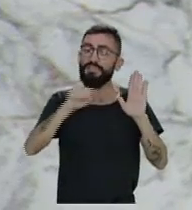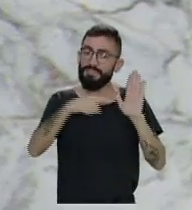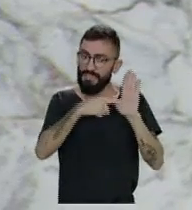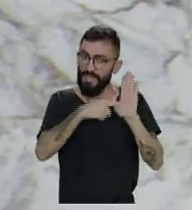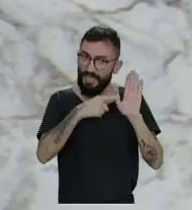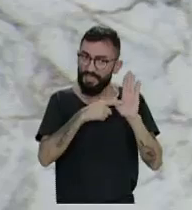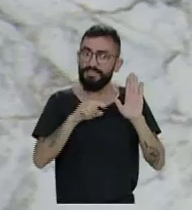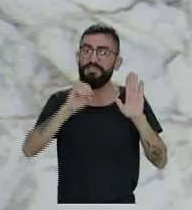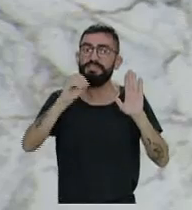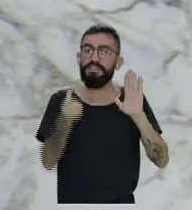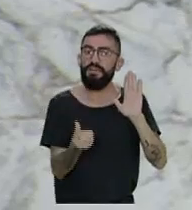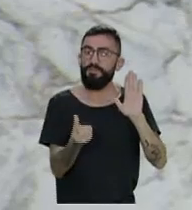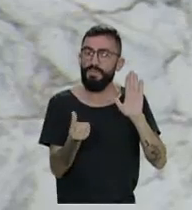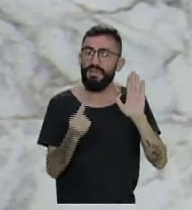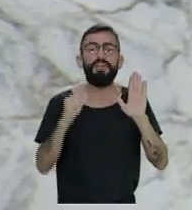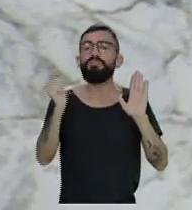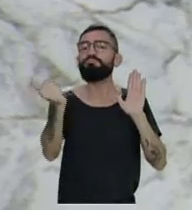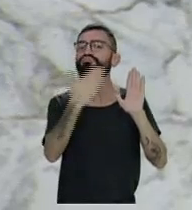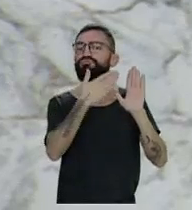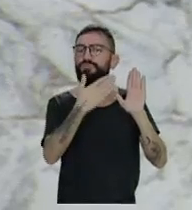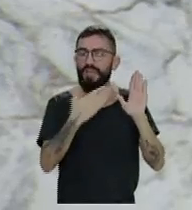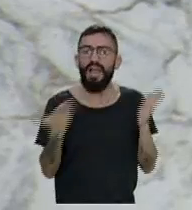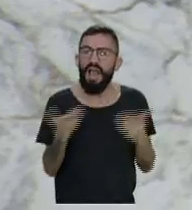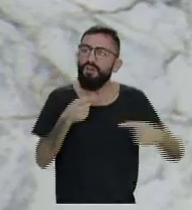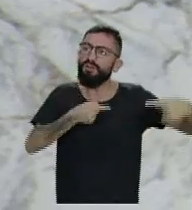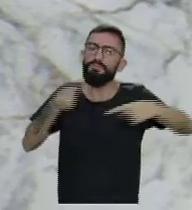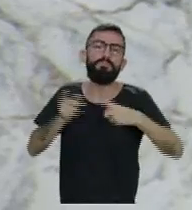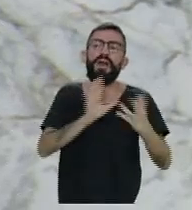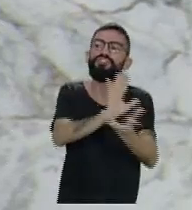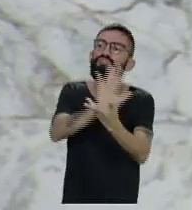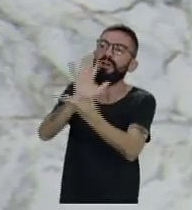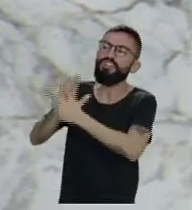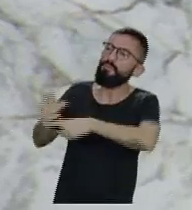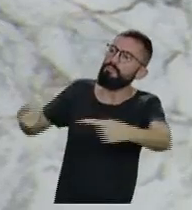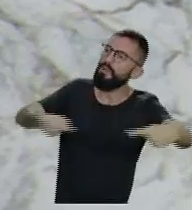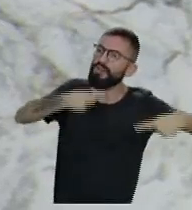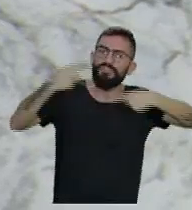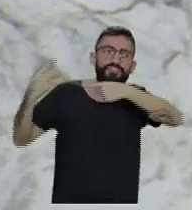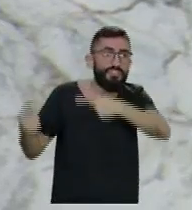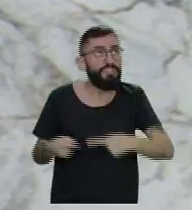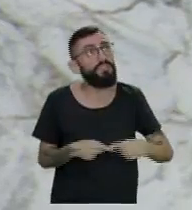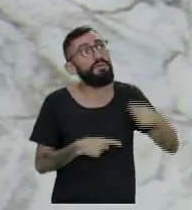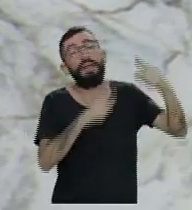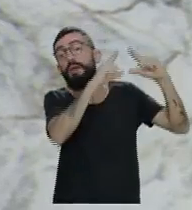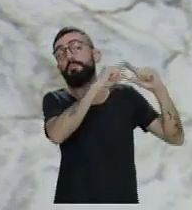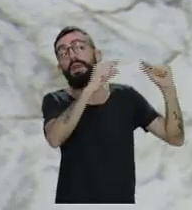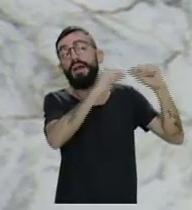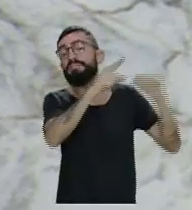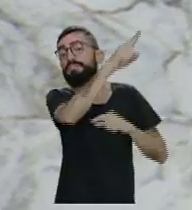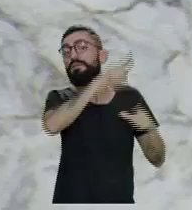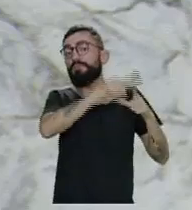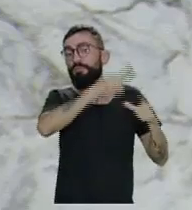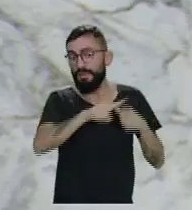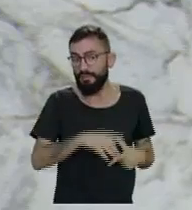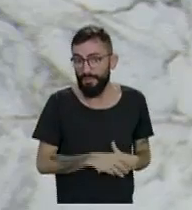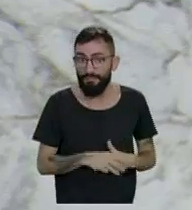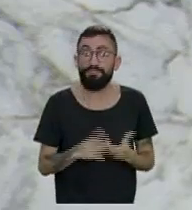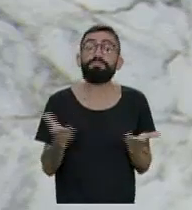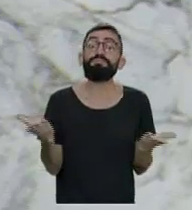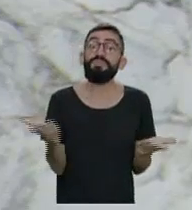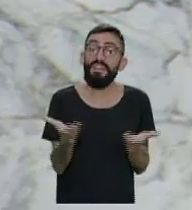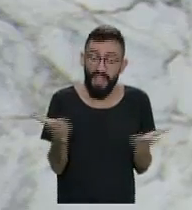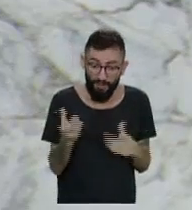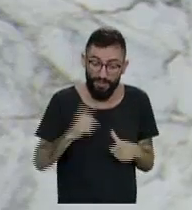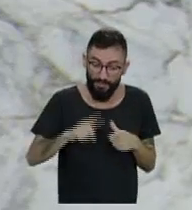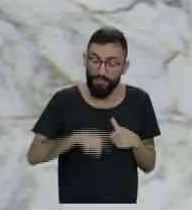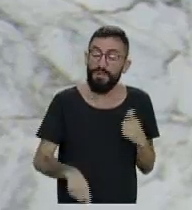ninguém tá prestando atenção a gente fica brigando aqui por causa de partido Enquanto isso a gente tá sendo engolido lá em Brasília e a hora que chegar nessa casa aqui